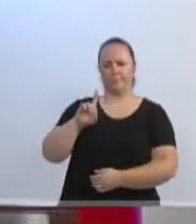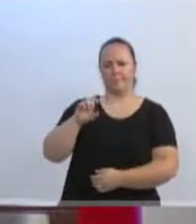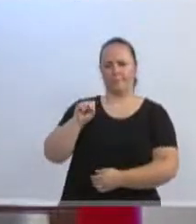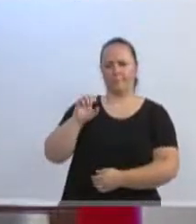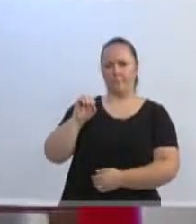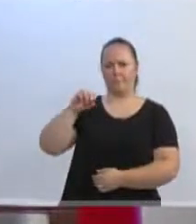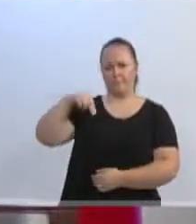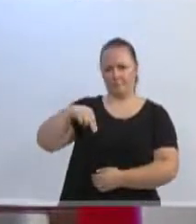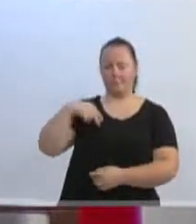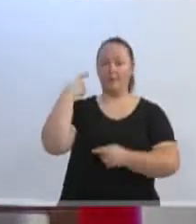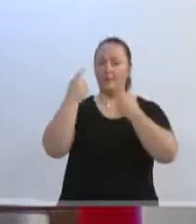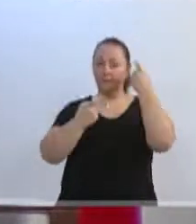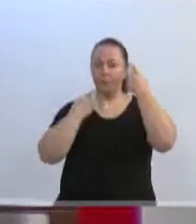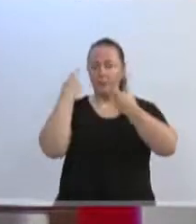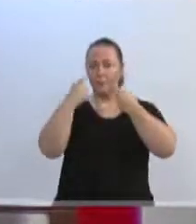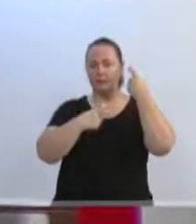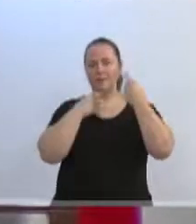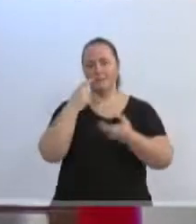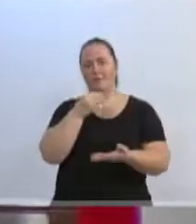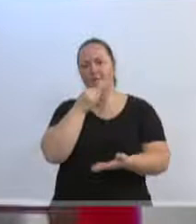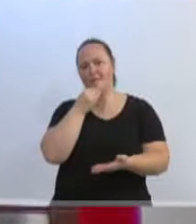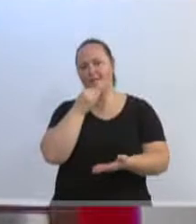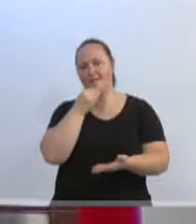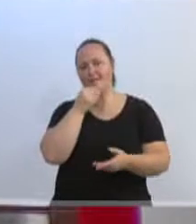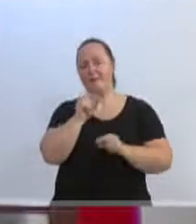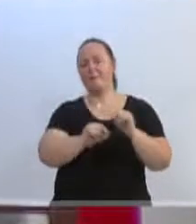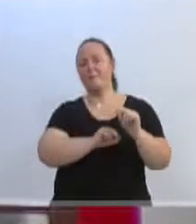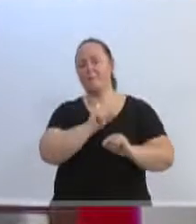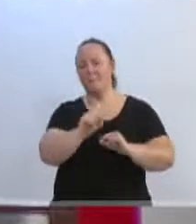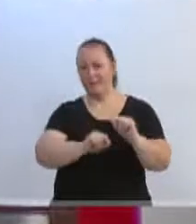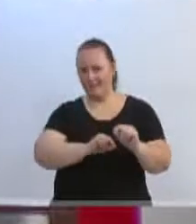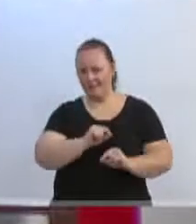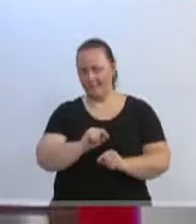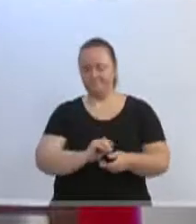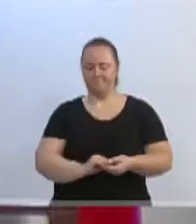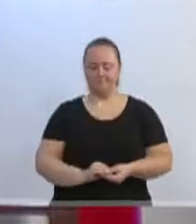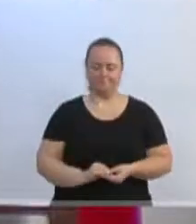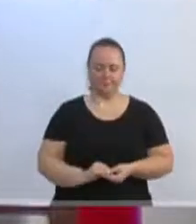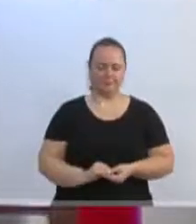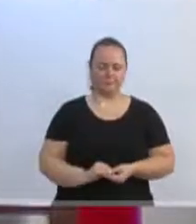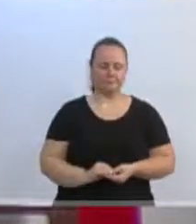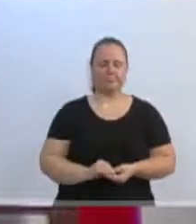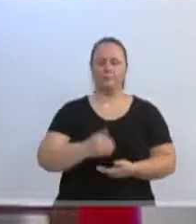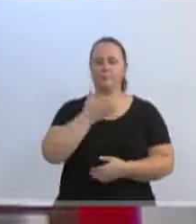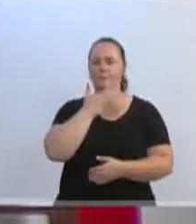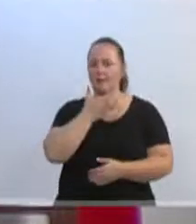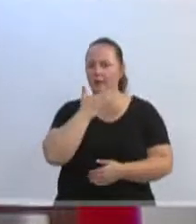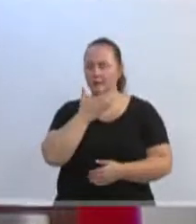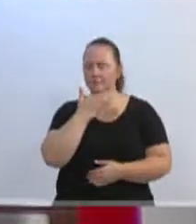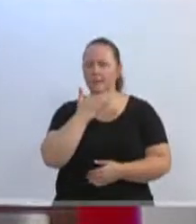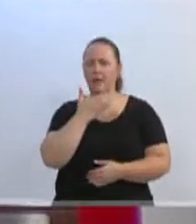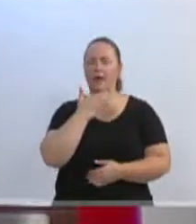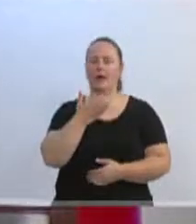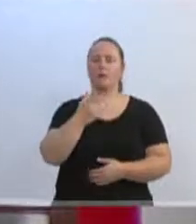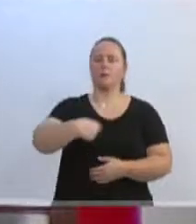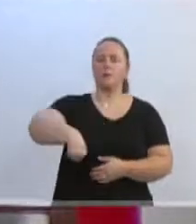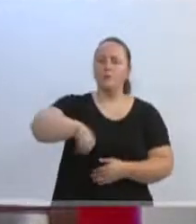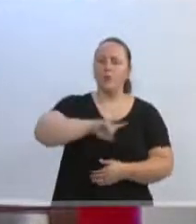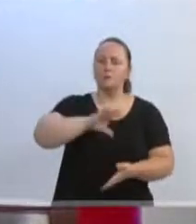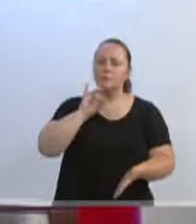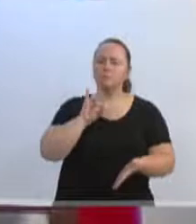a preocupação era, obviamente, a questão do Natal, né? A falta de nós termos